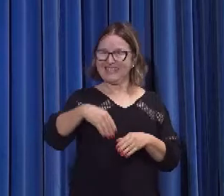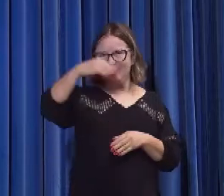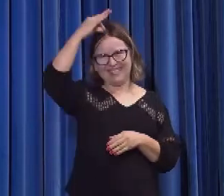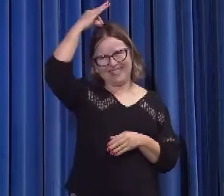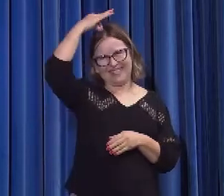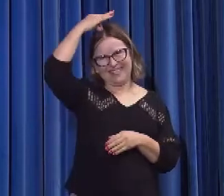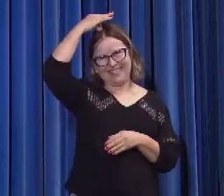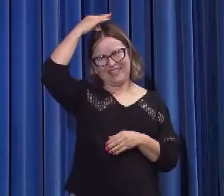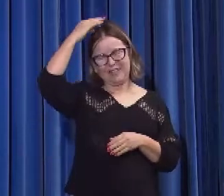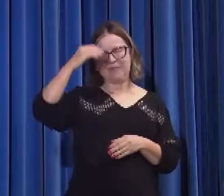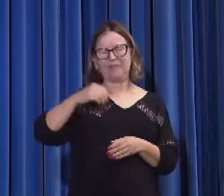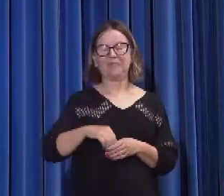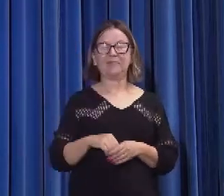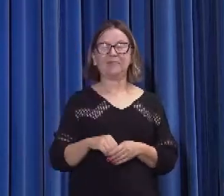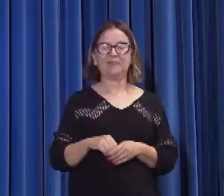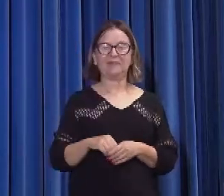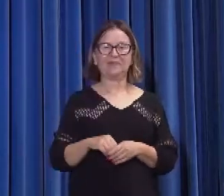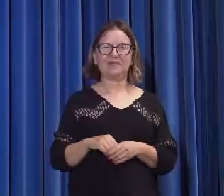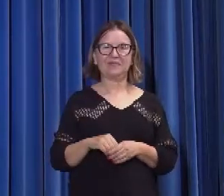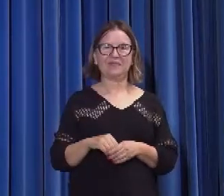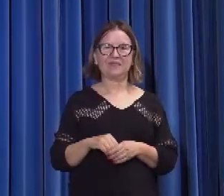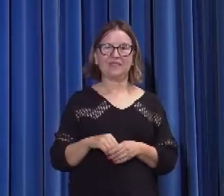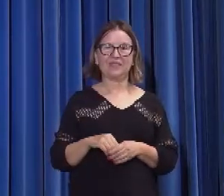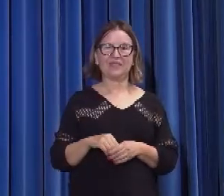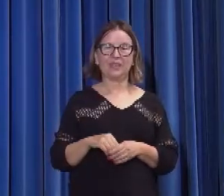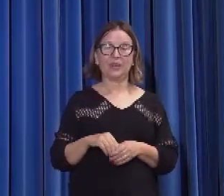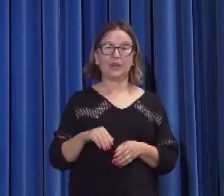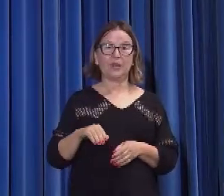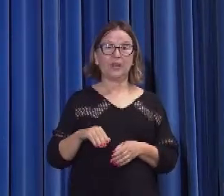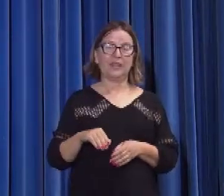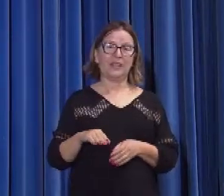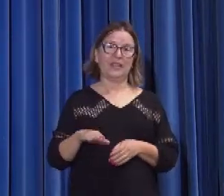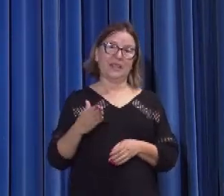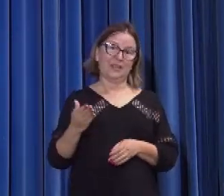Então, tanto o novo nascimento quanto a perseverança